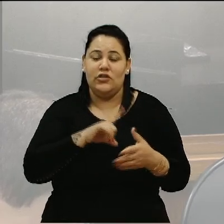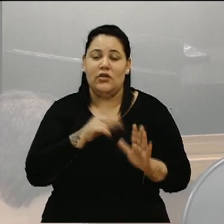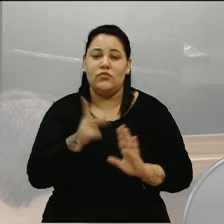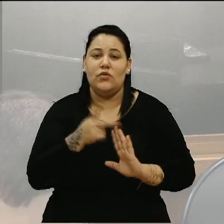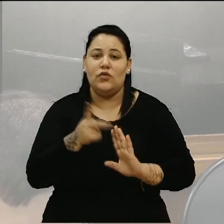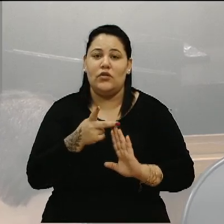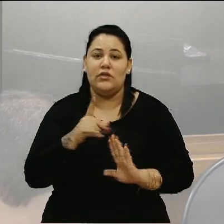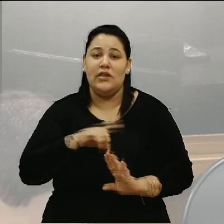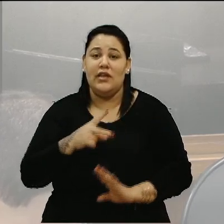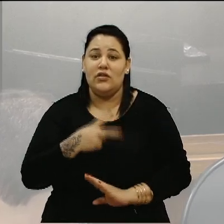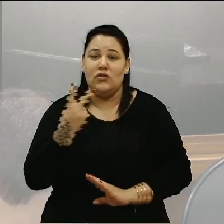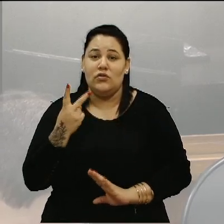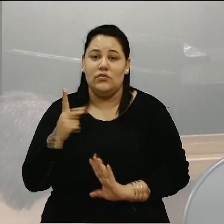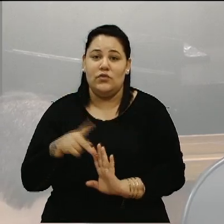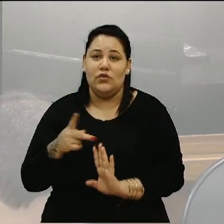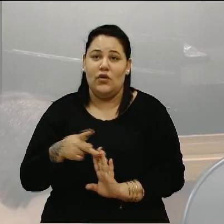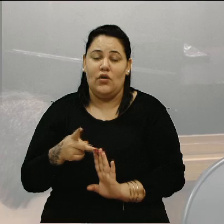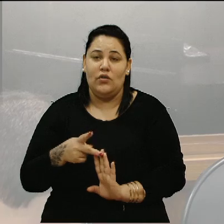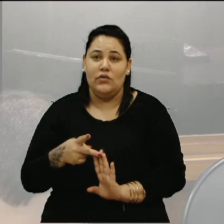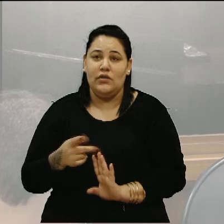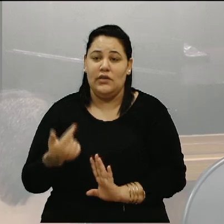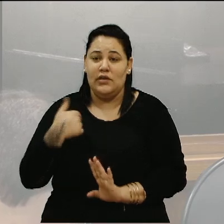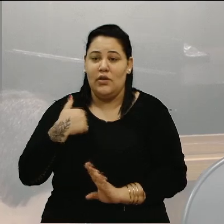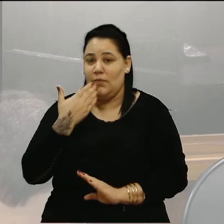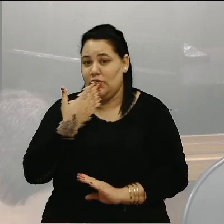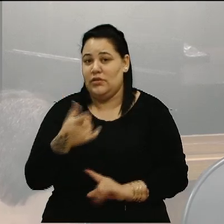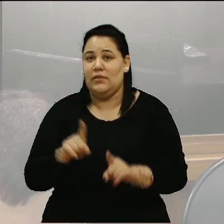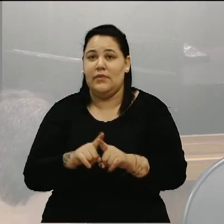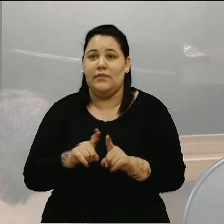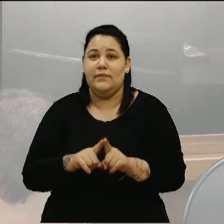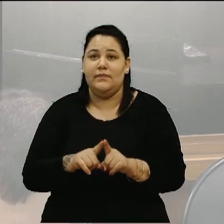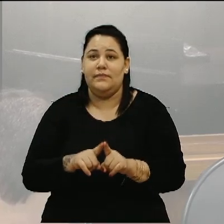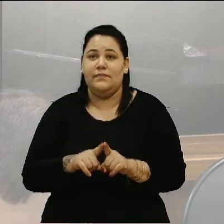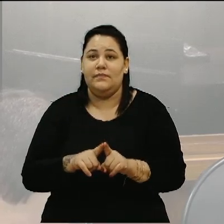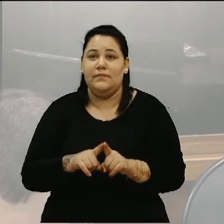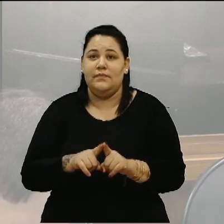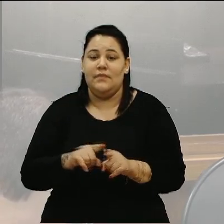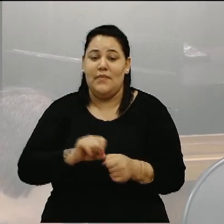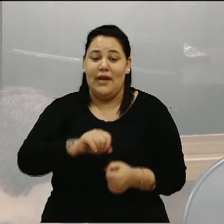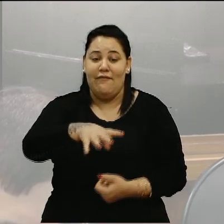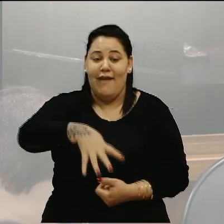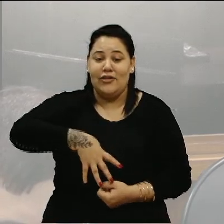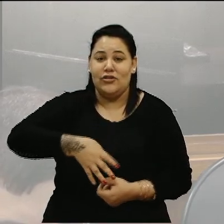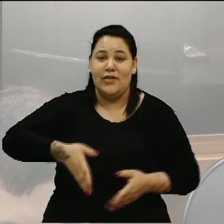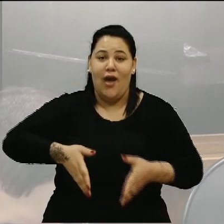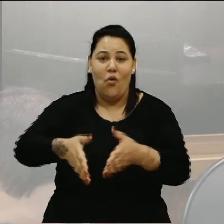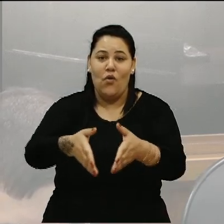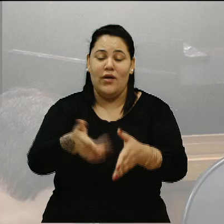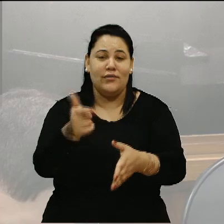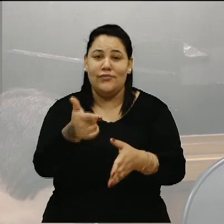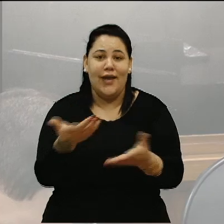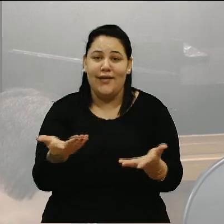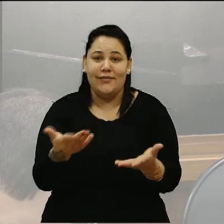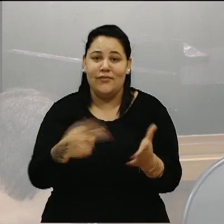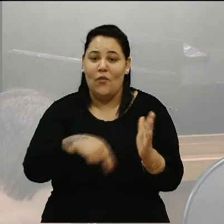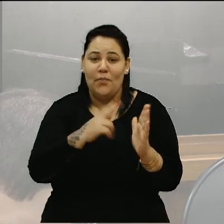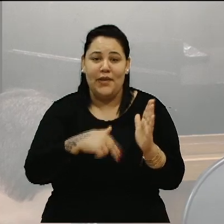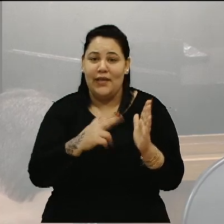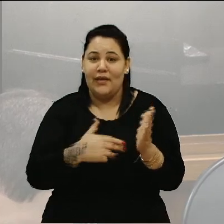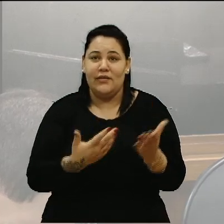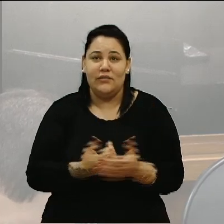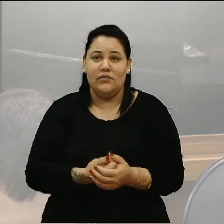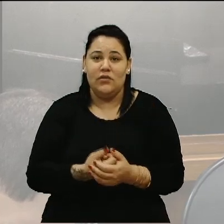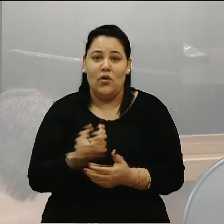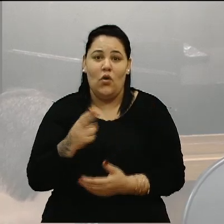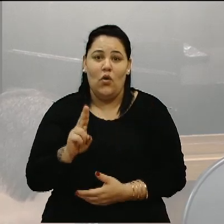tem 2 protocolos que a mamãe fez também, e um que eu pedi para faixa, e a gente não consegue, não vem pintar a faixa. Ou até se de repente a